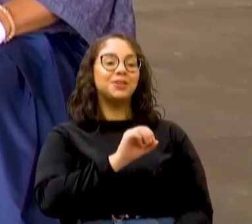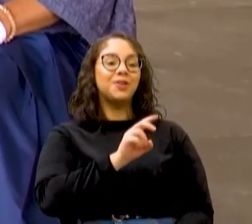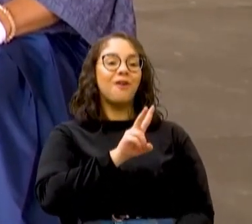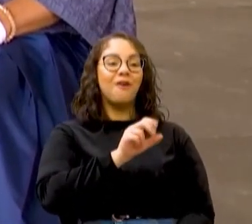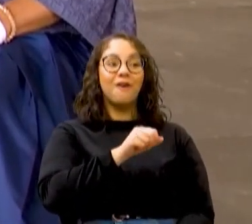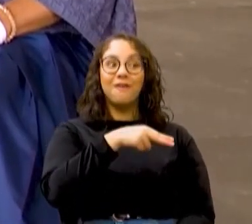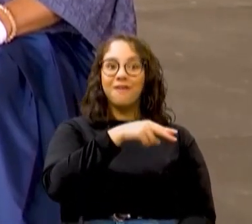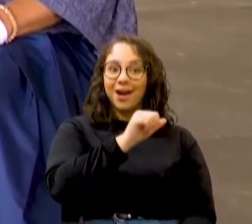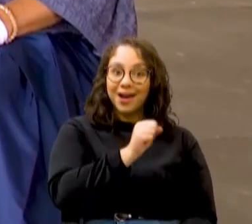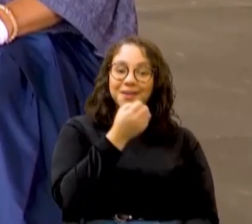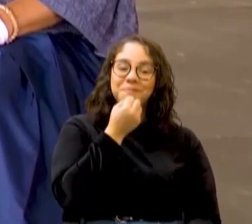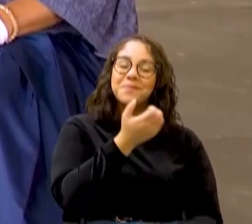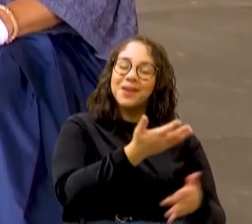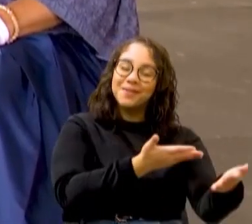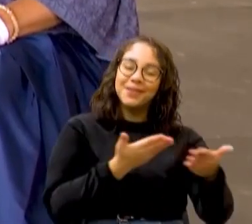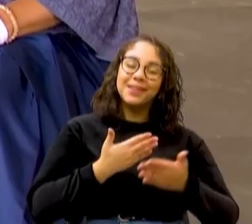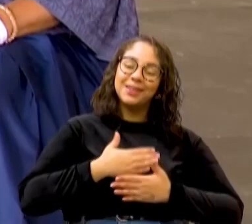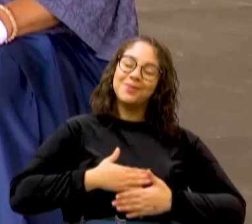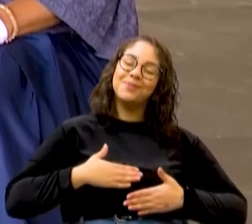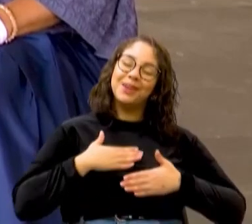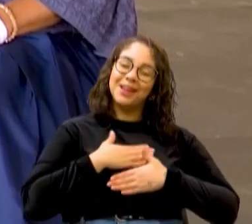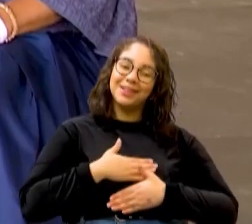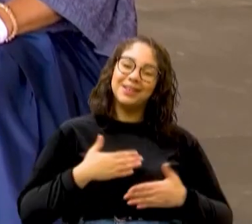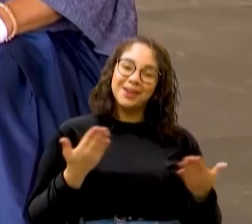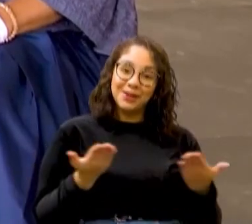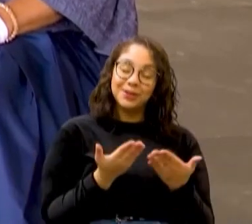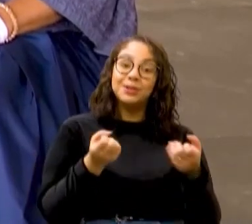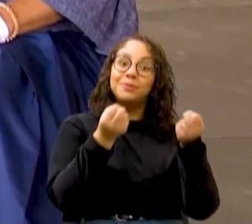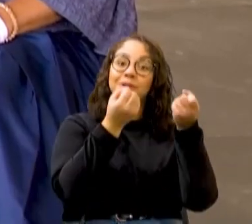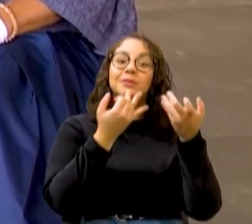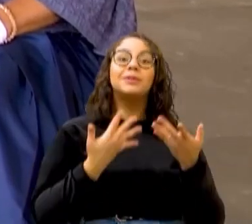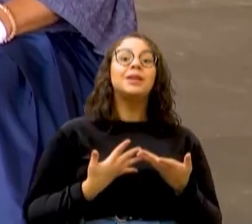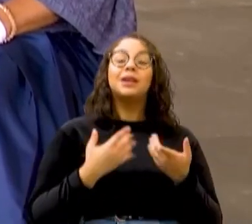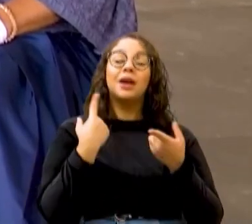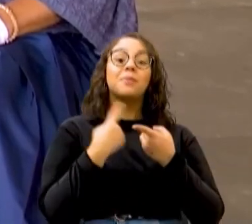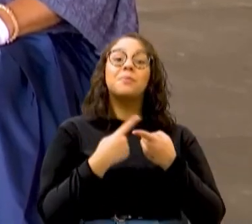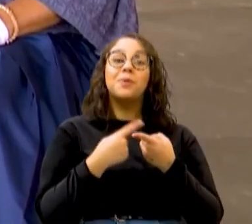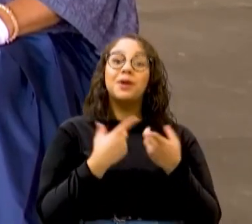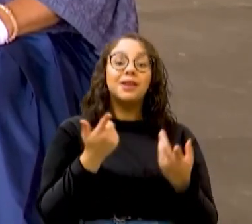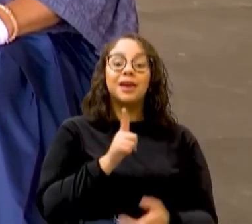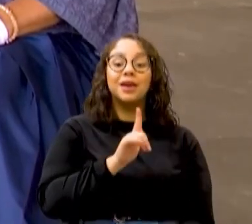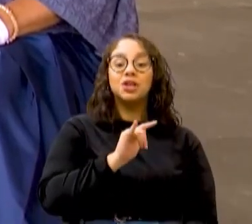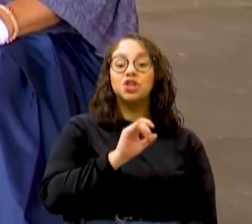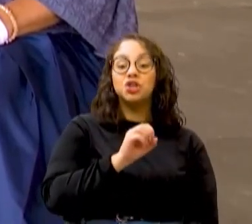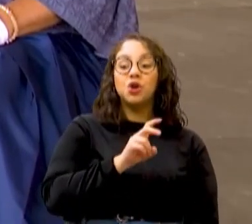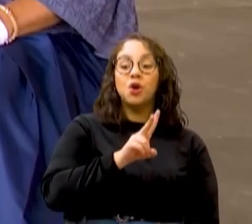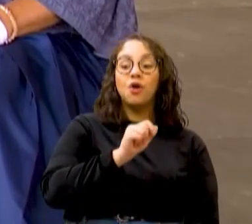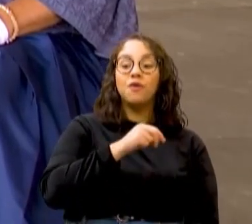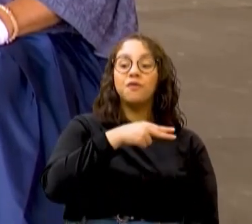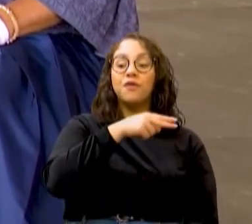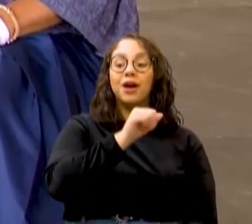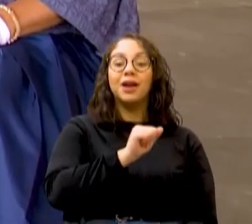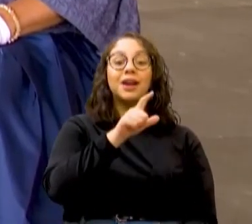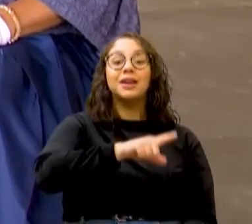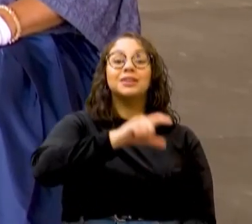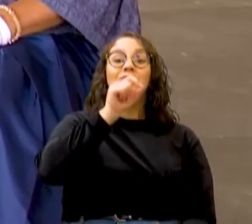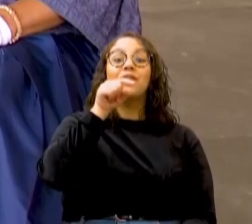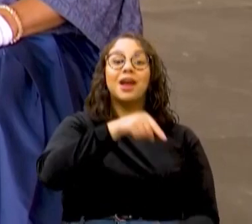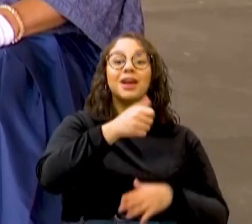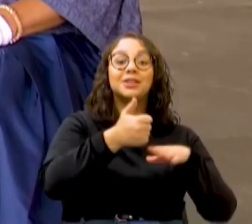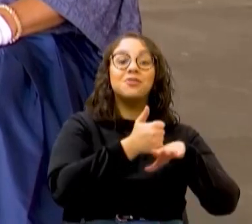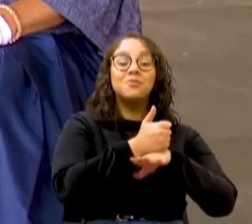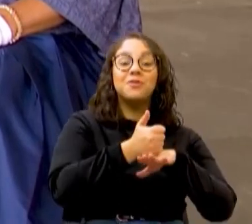seja bem-vinda um prazer ter você aqui com a gente agora me conta porque que a Giovana escolheu